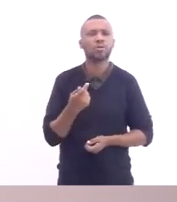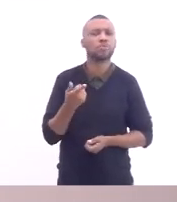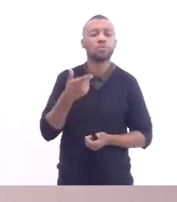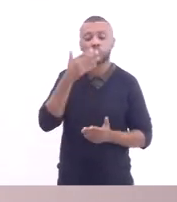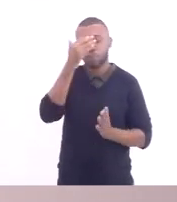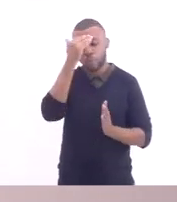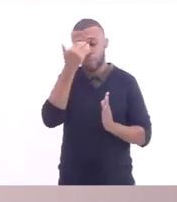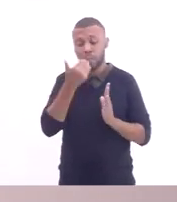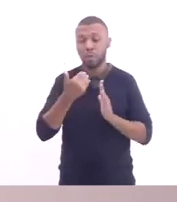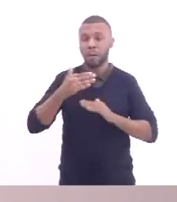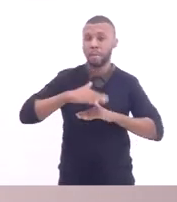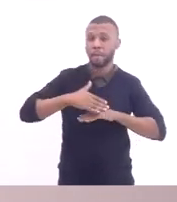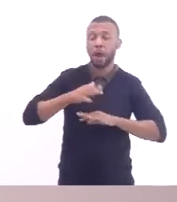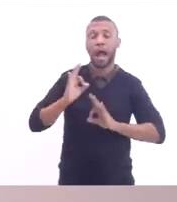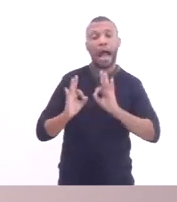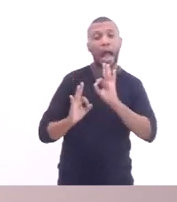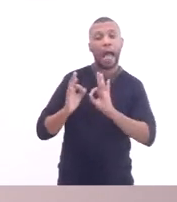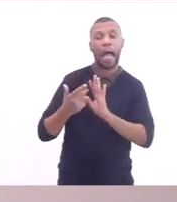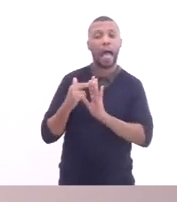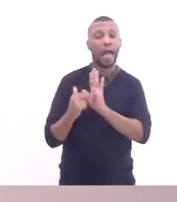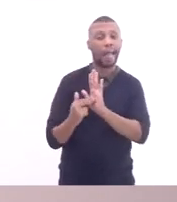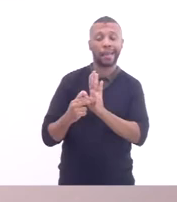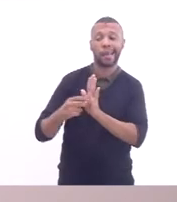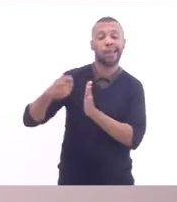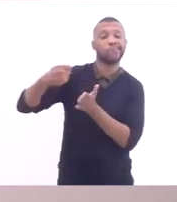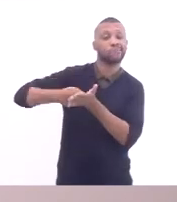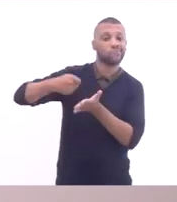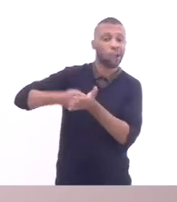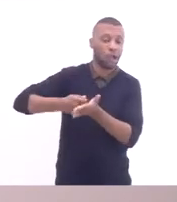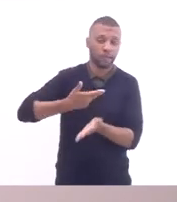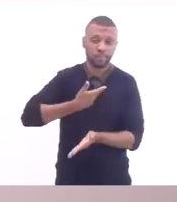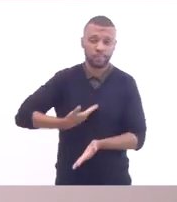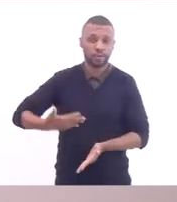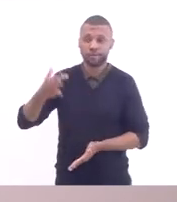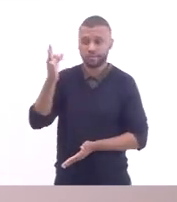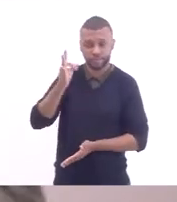regra imposta pelo Tesouro Nacional,